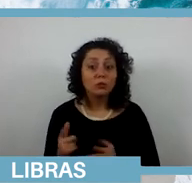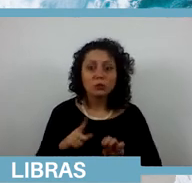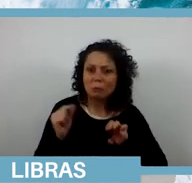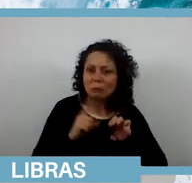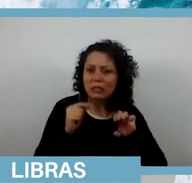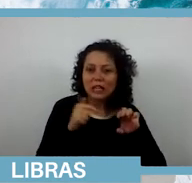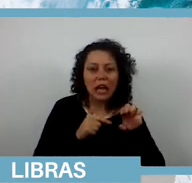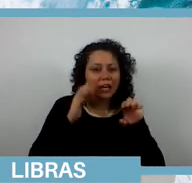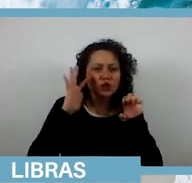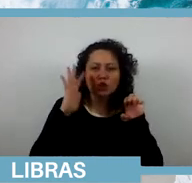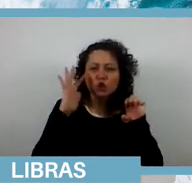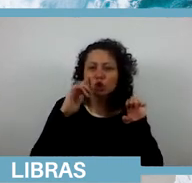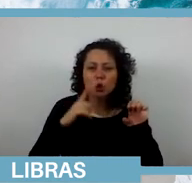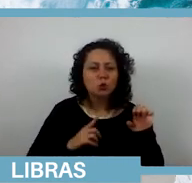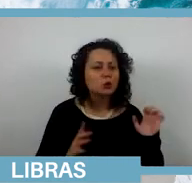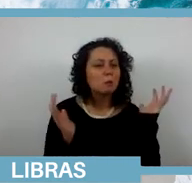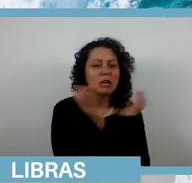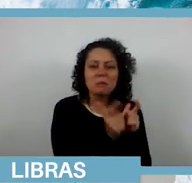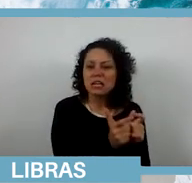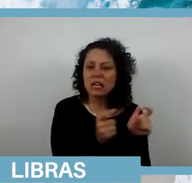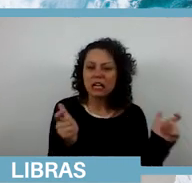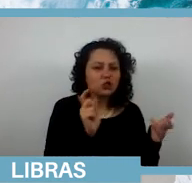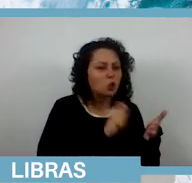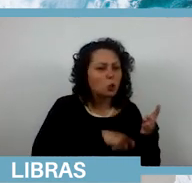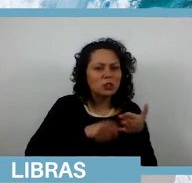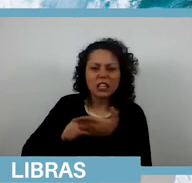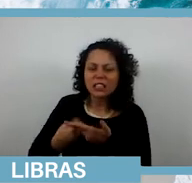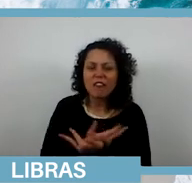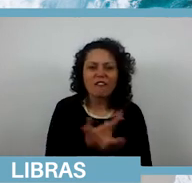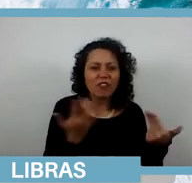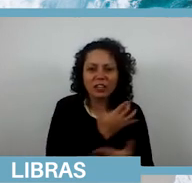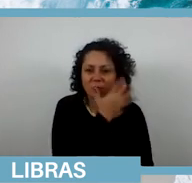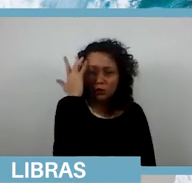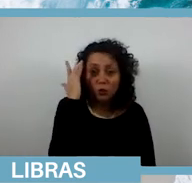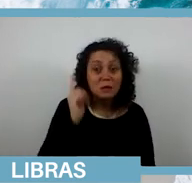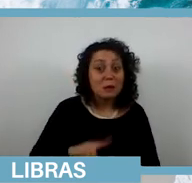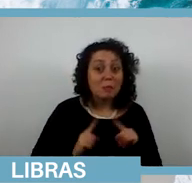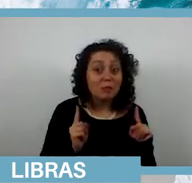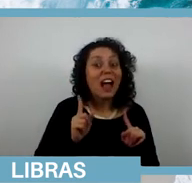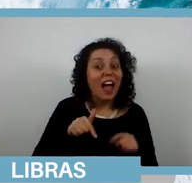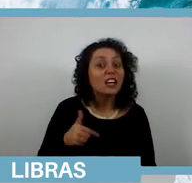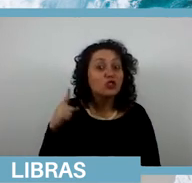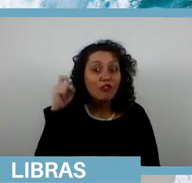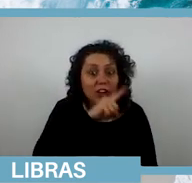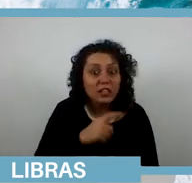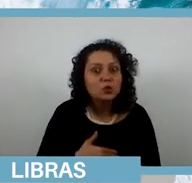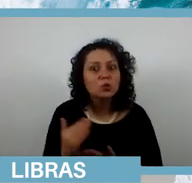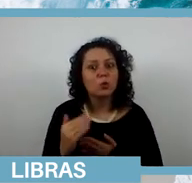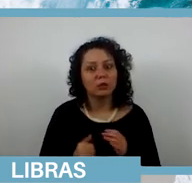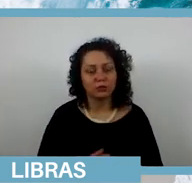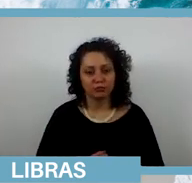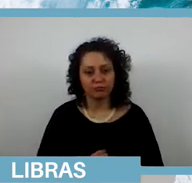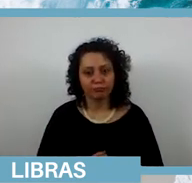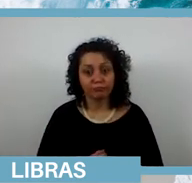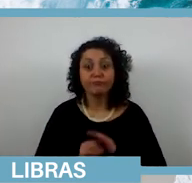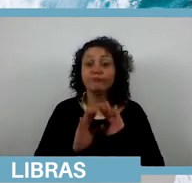sonho, né? Ter uma equipe grande, contratar muita gente, fazer o negócio crescer, mas na realidade é muito difícil no começo. Então a